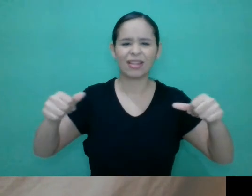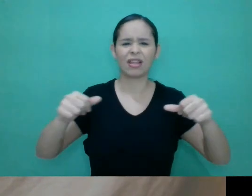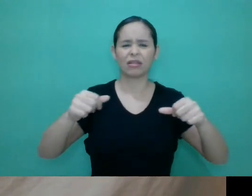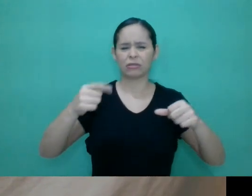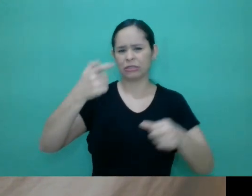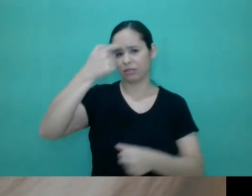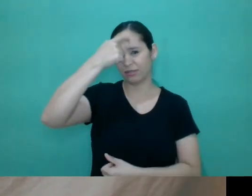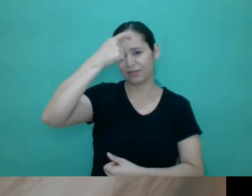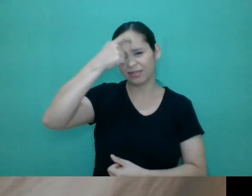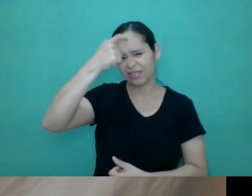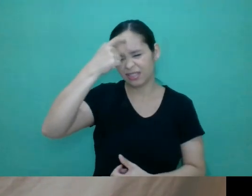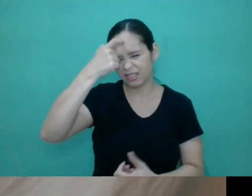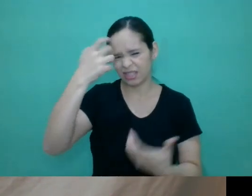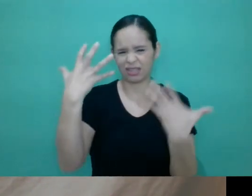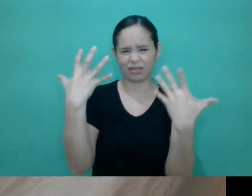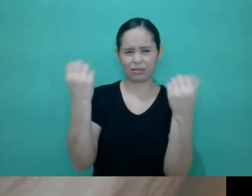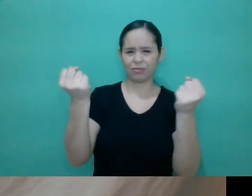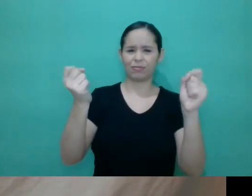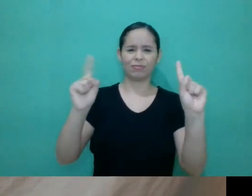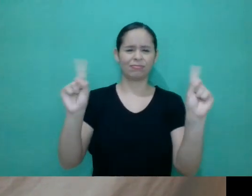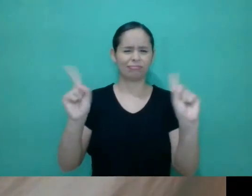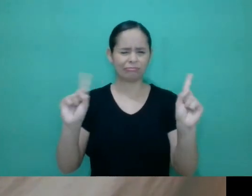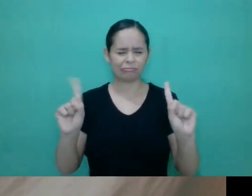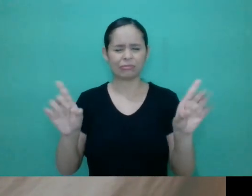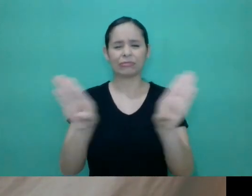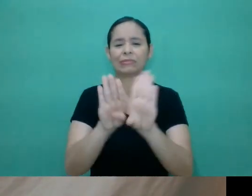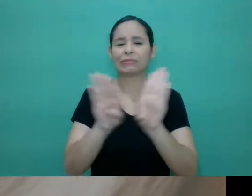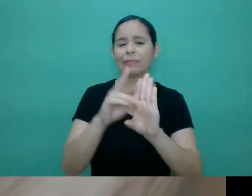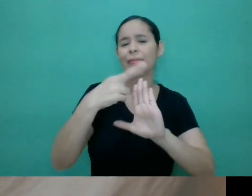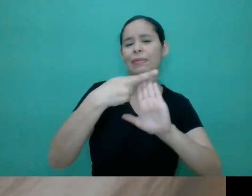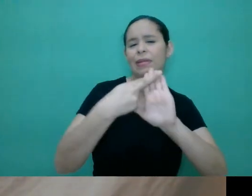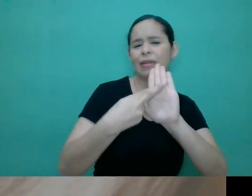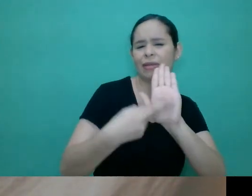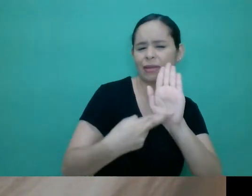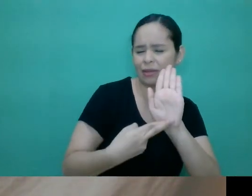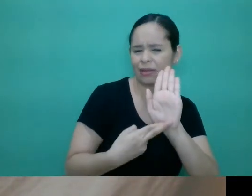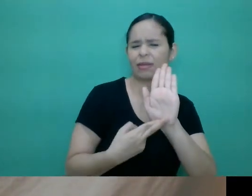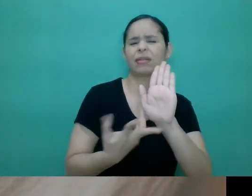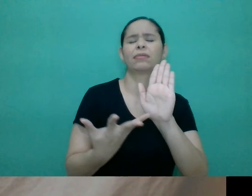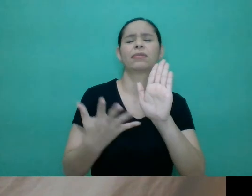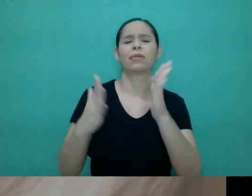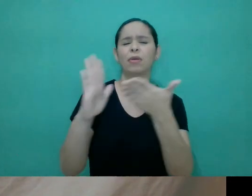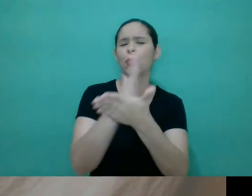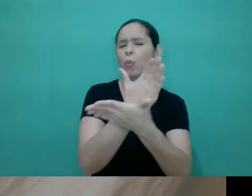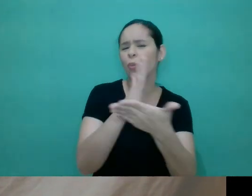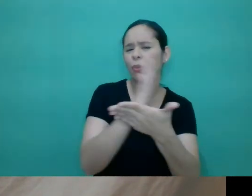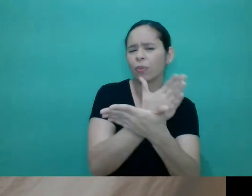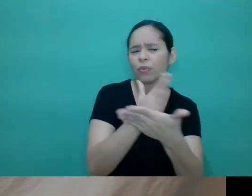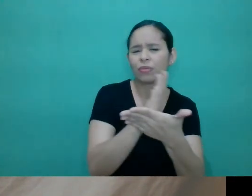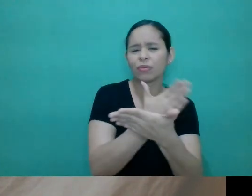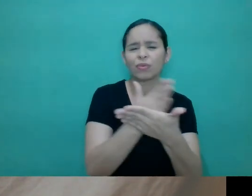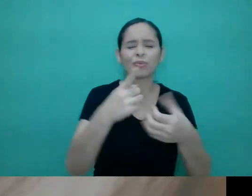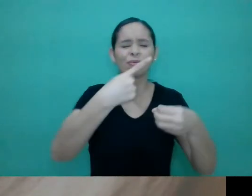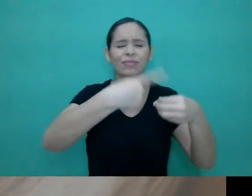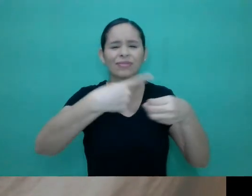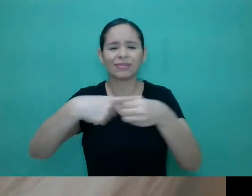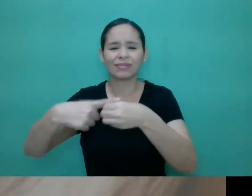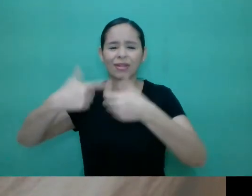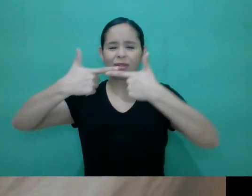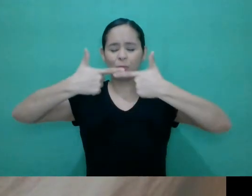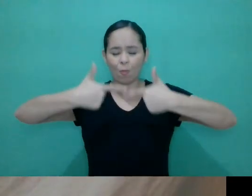extremistas, do conceito de crise, e das regras umas determinadas regras sobre a sociedade de laica,